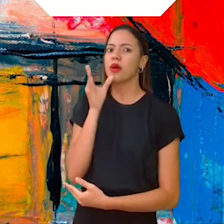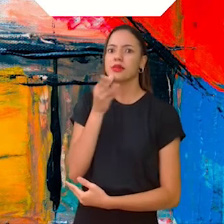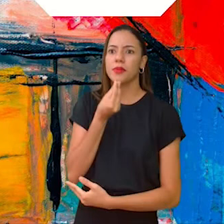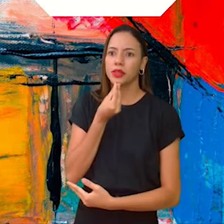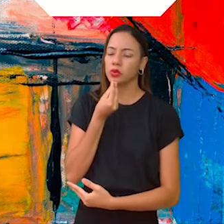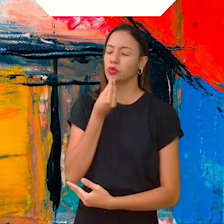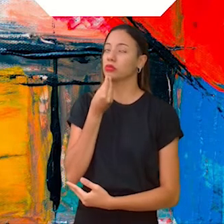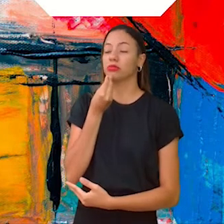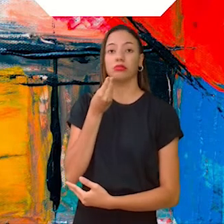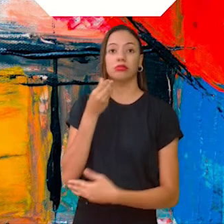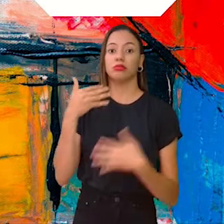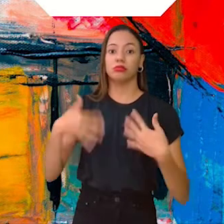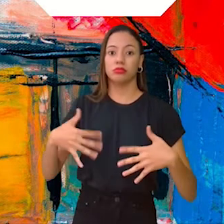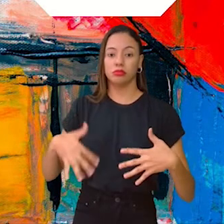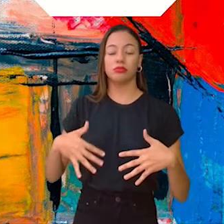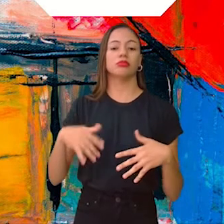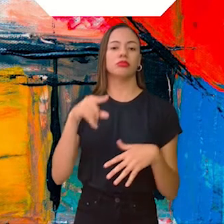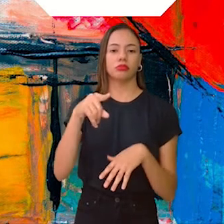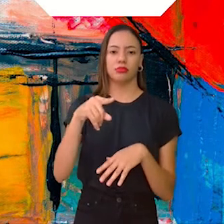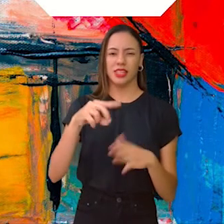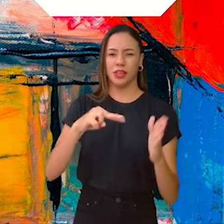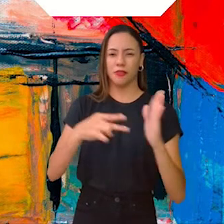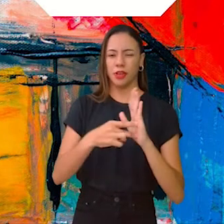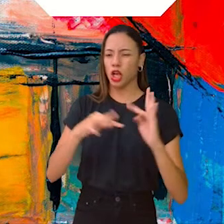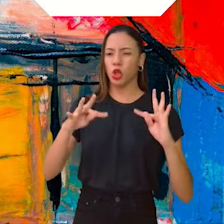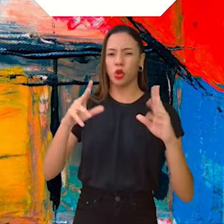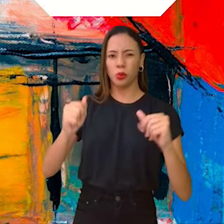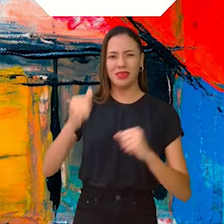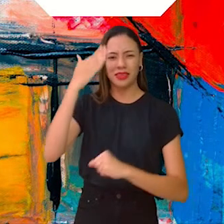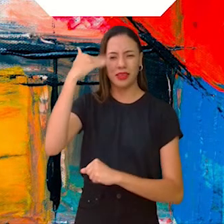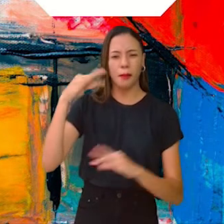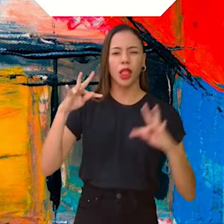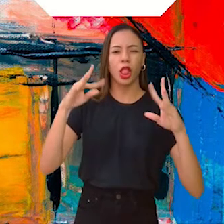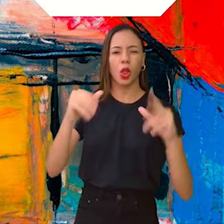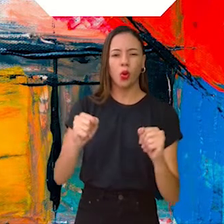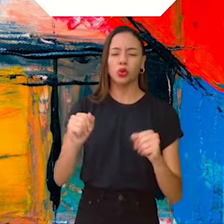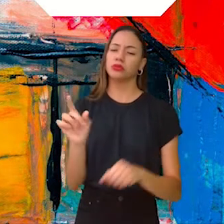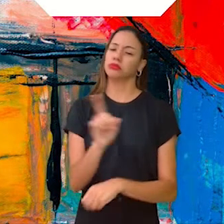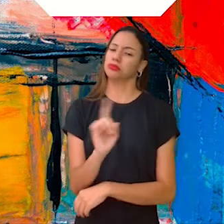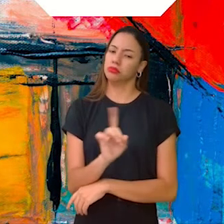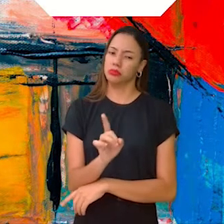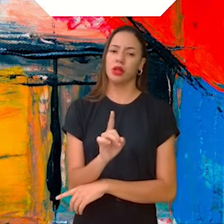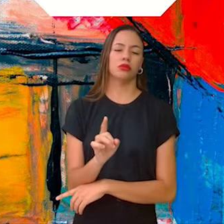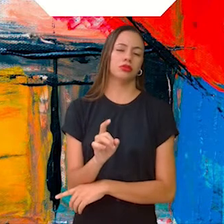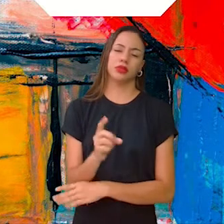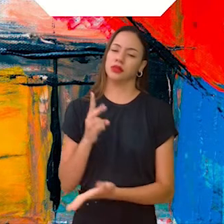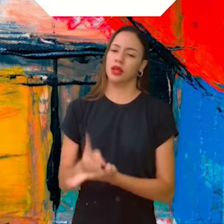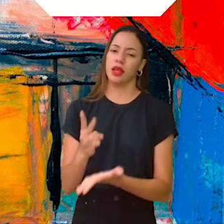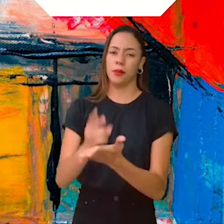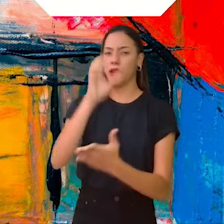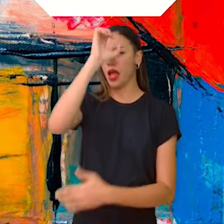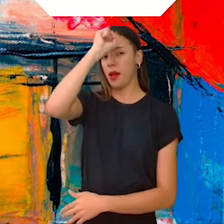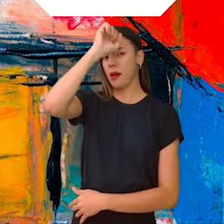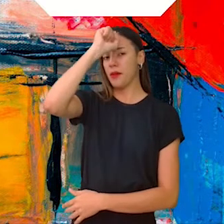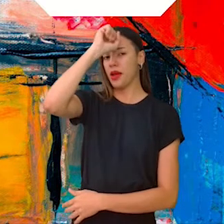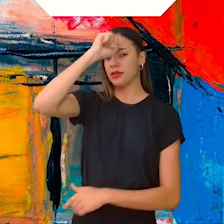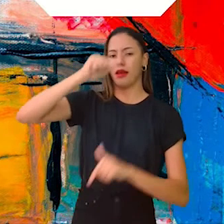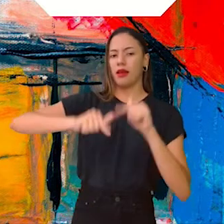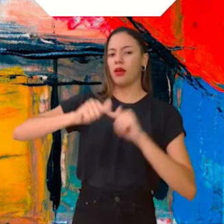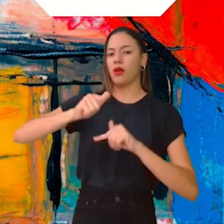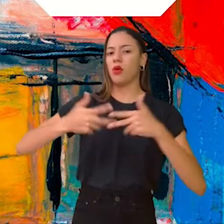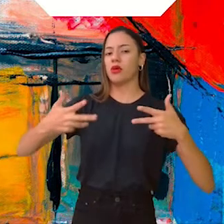né, que primeiro que ninguém sabe tudo sobre uma determinada coisa, né? Então a gente sempre pode aprender novas